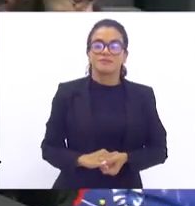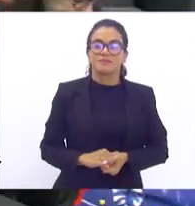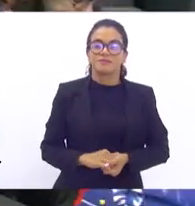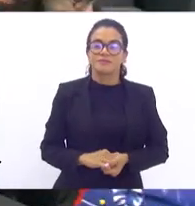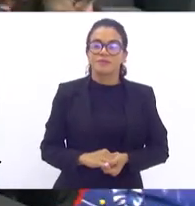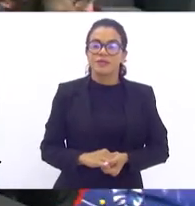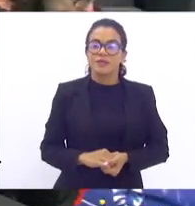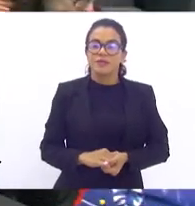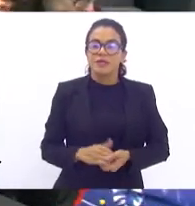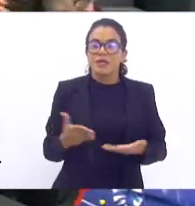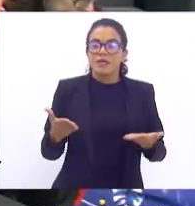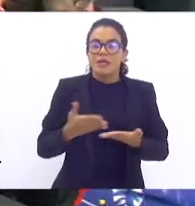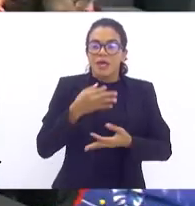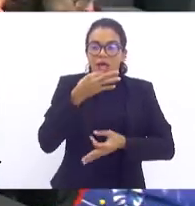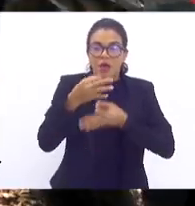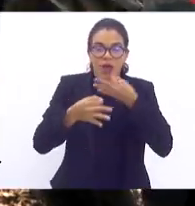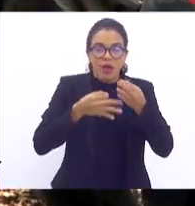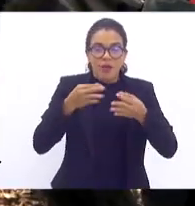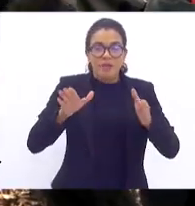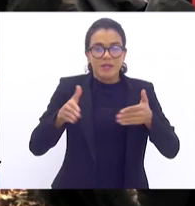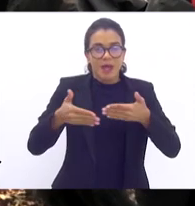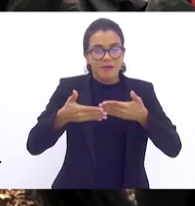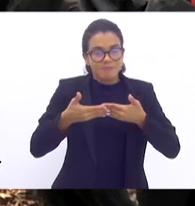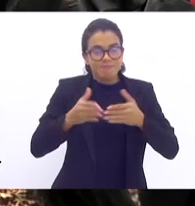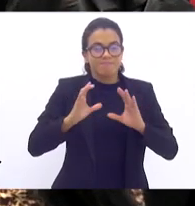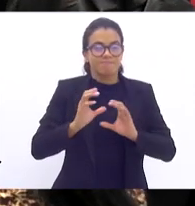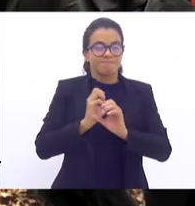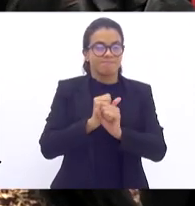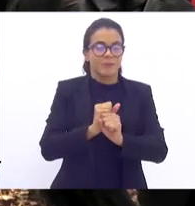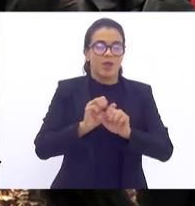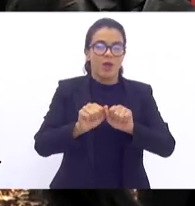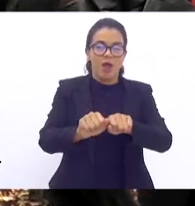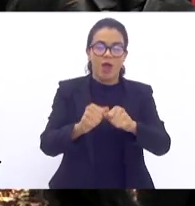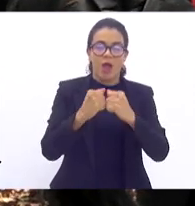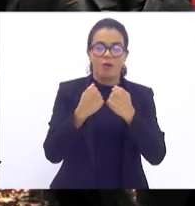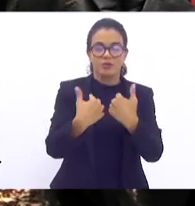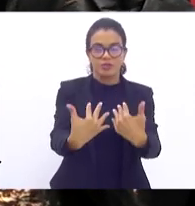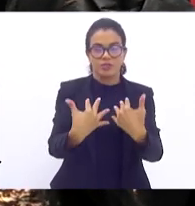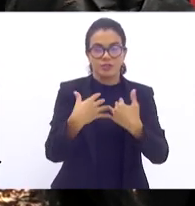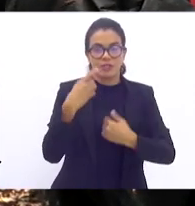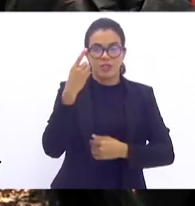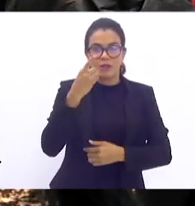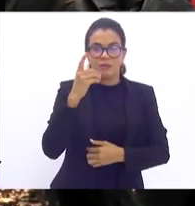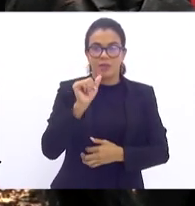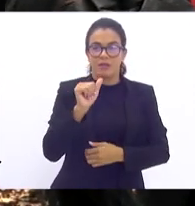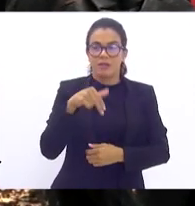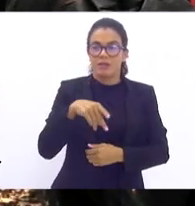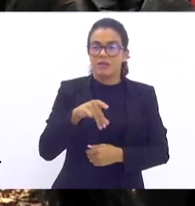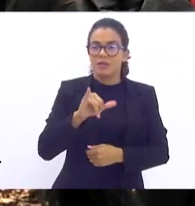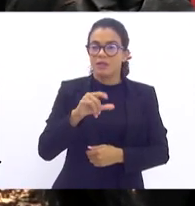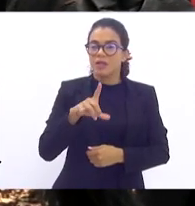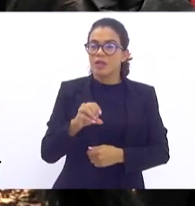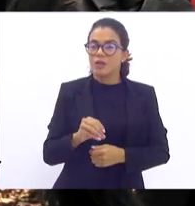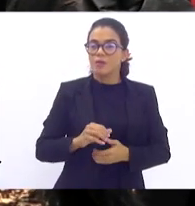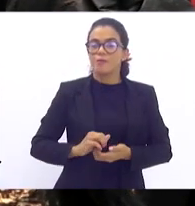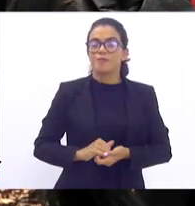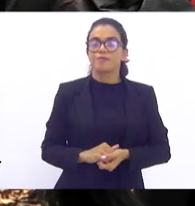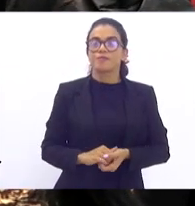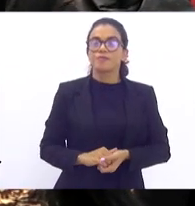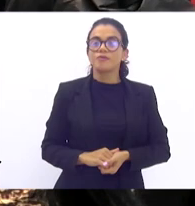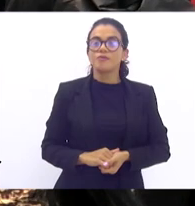e agora para os comentários finais para que a gente possa encerrar a nossa audiência o deputado Danilo forte e logo após a gente